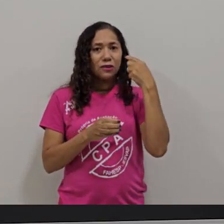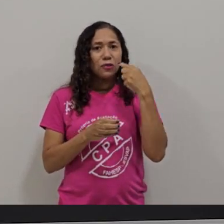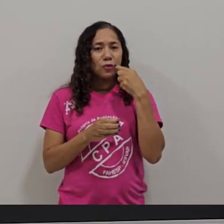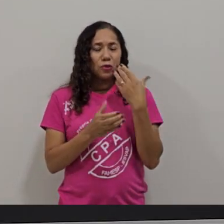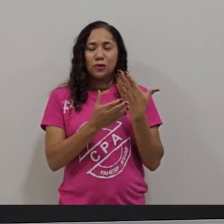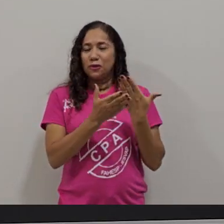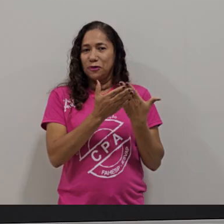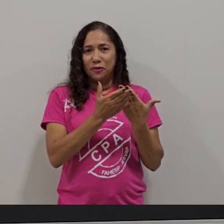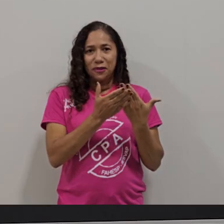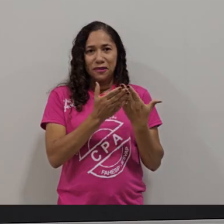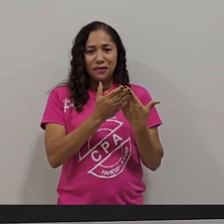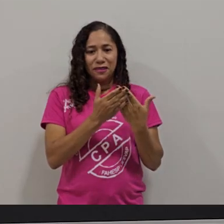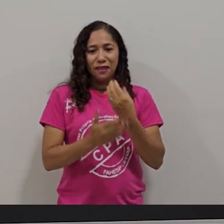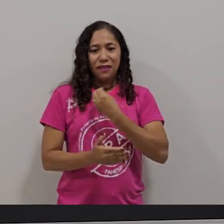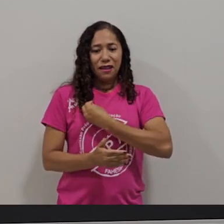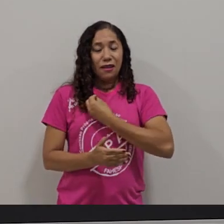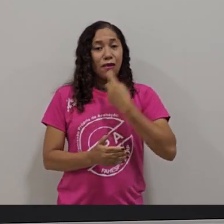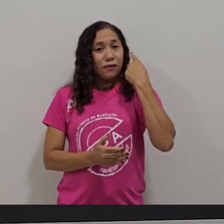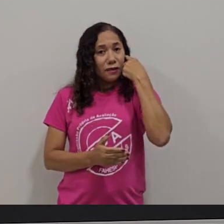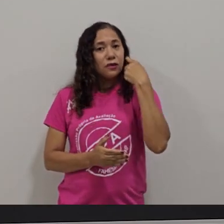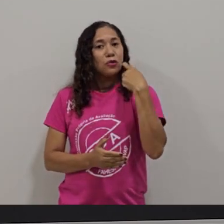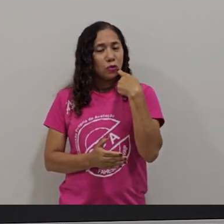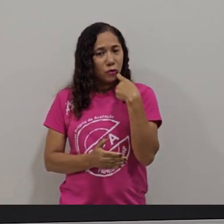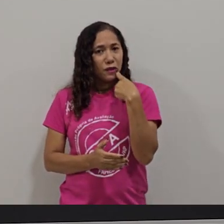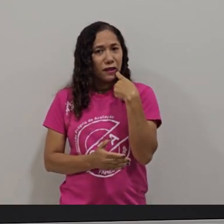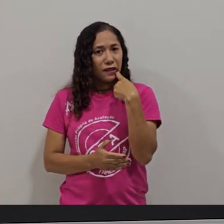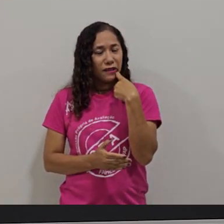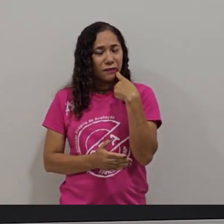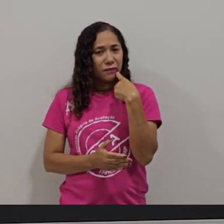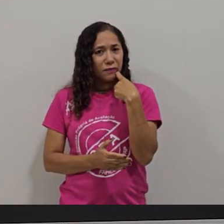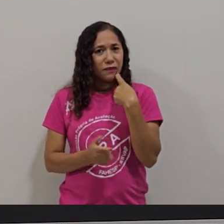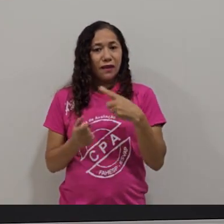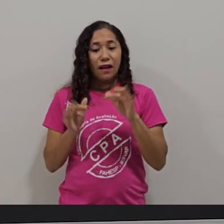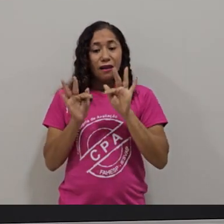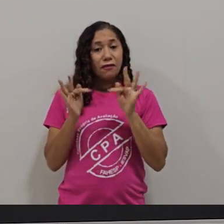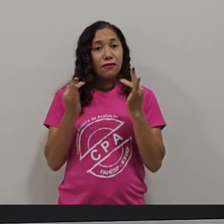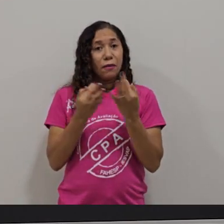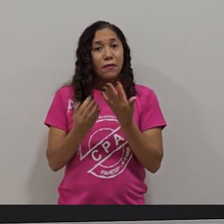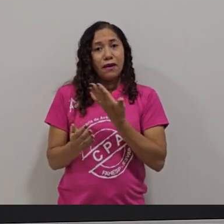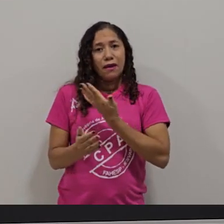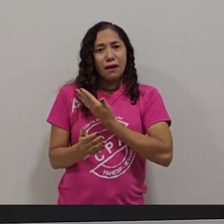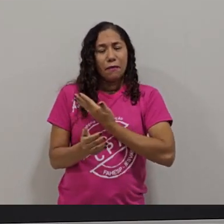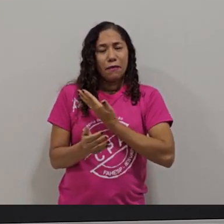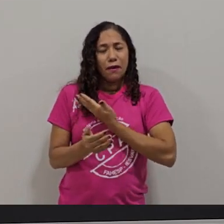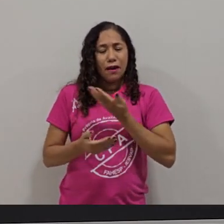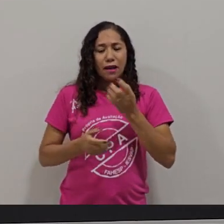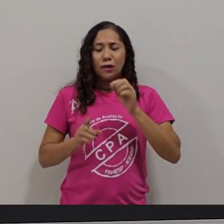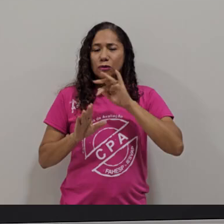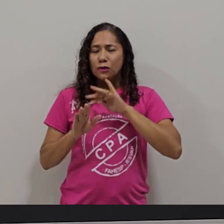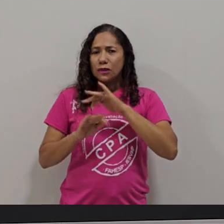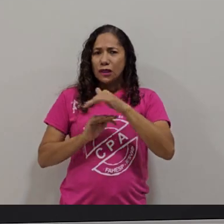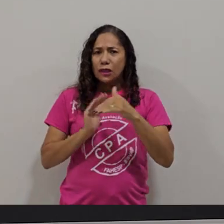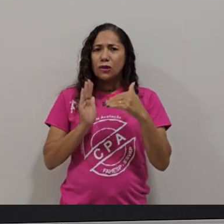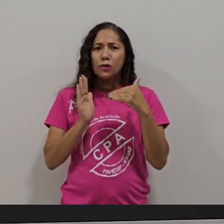gente estuda, não é só o indivíduo que ele é surdo. A comunidade surda é família, amigos das